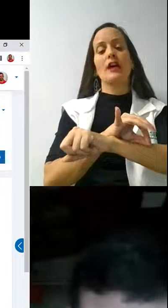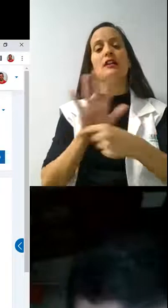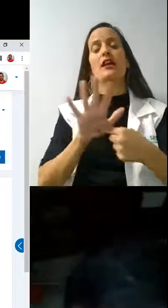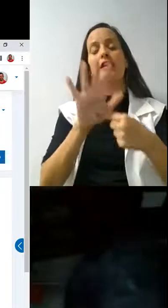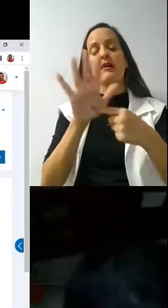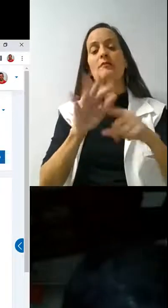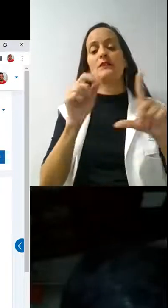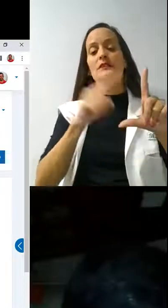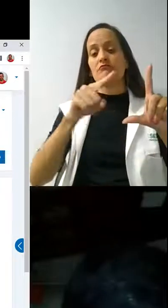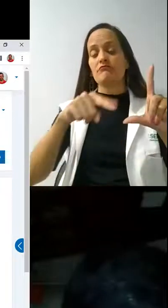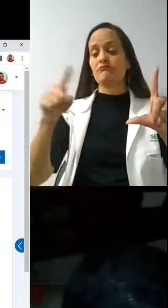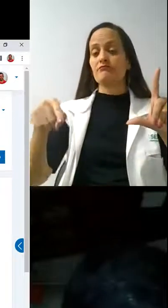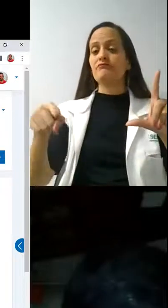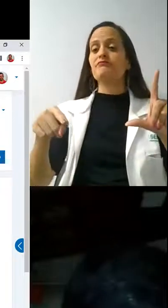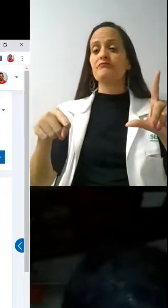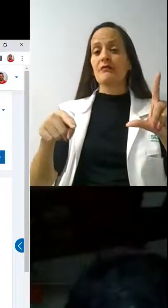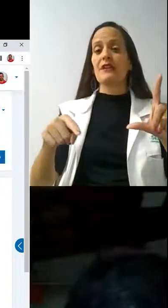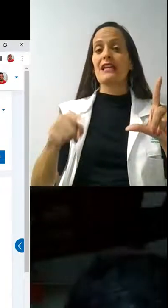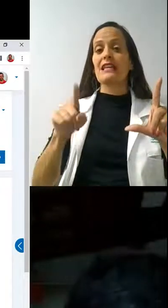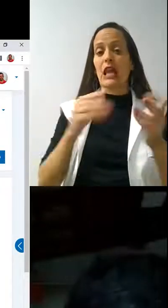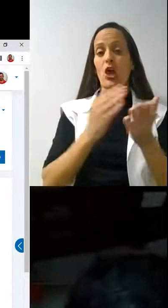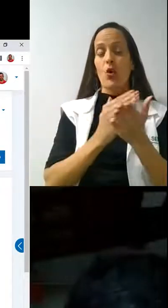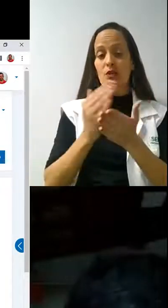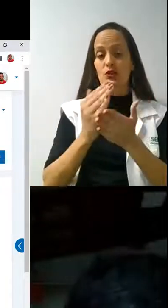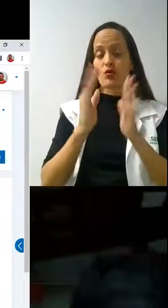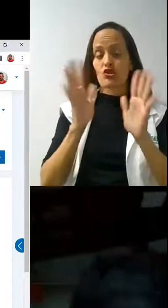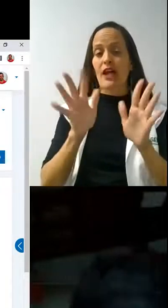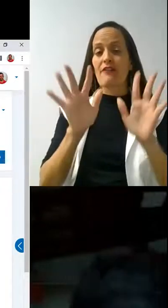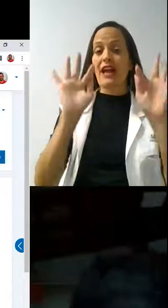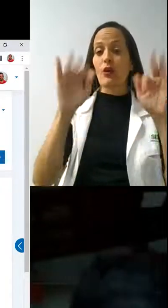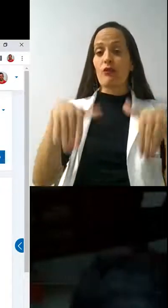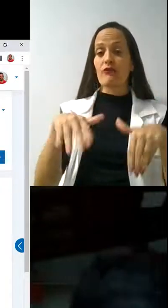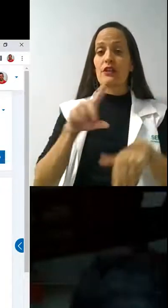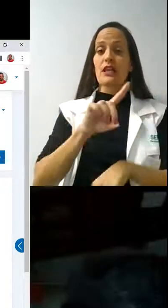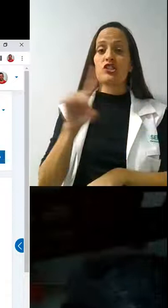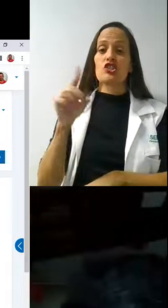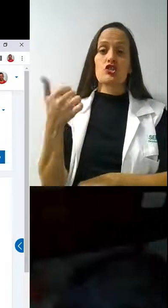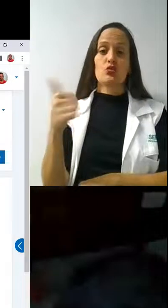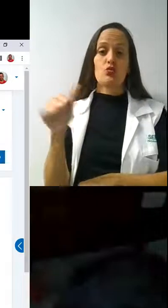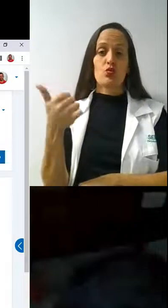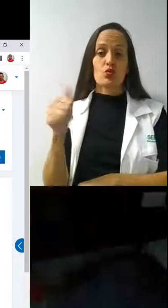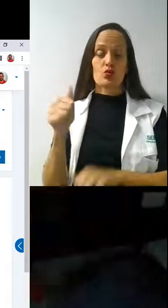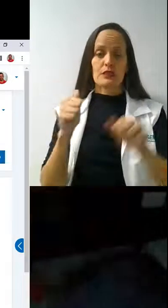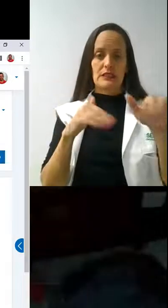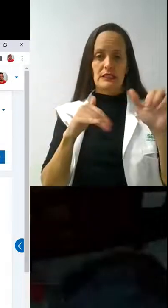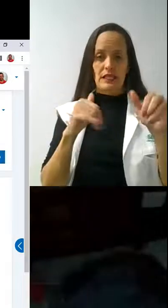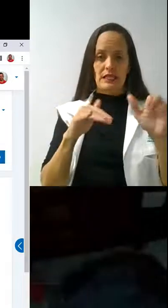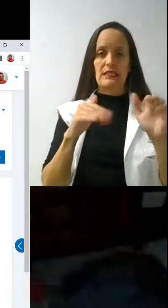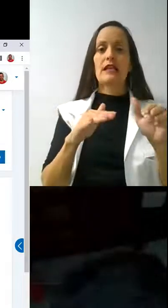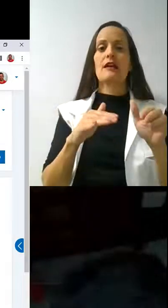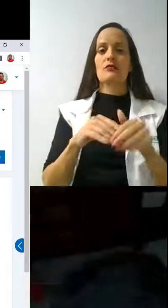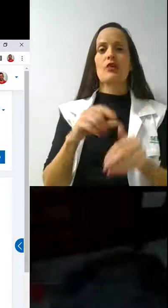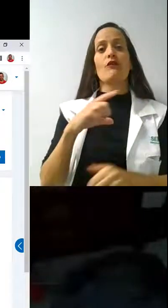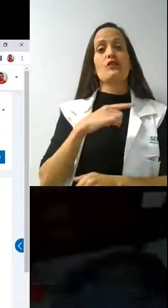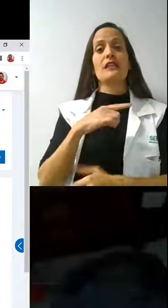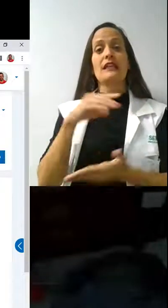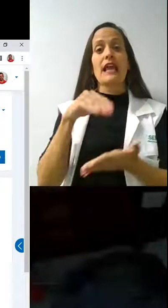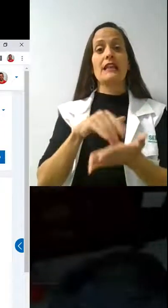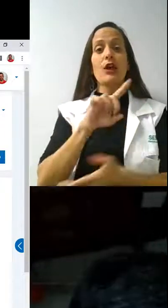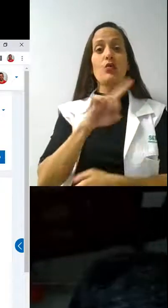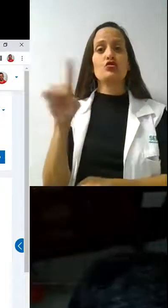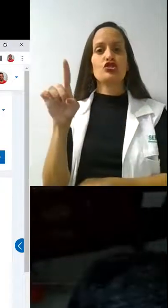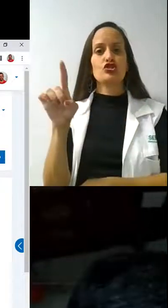ela finaliza dia 11/9, né? Então, vocês têm um mês aqui para fazer essas atividades, né? Então, assim, é muito